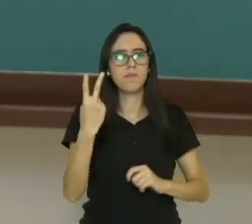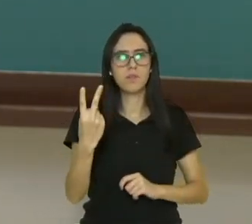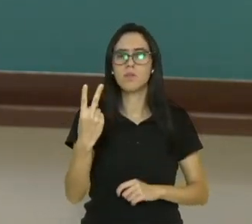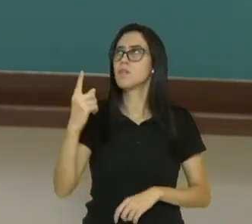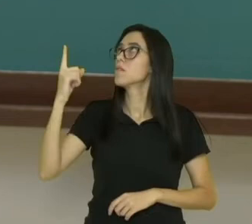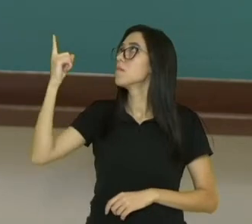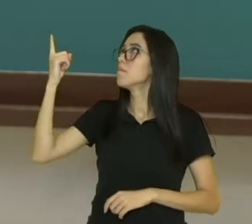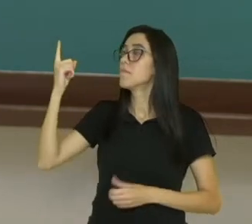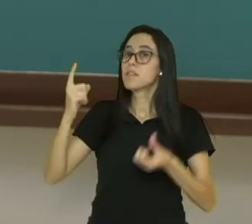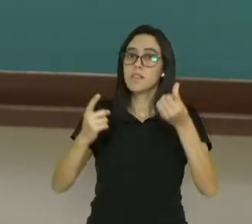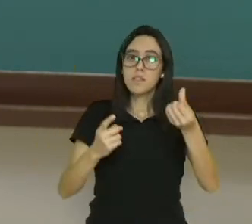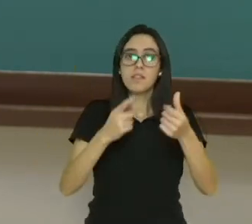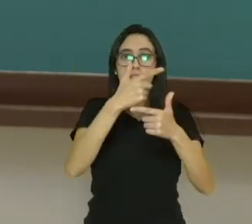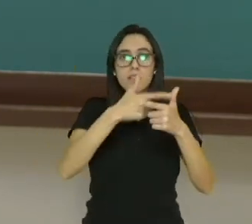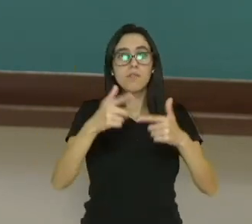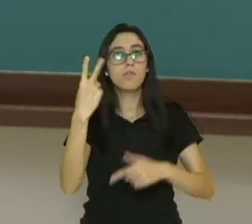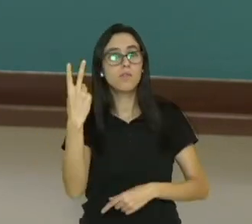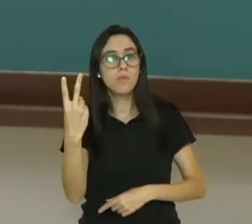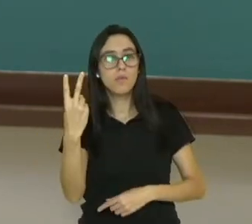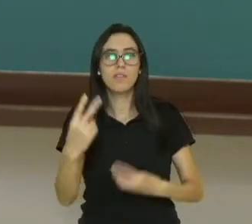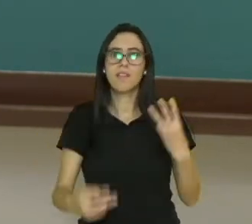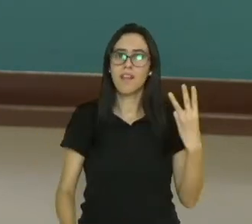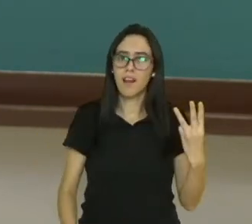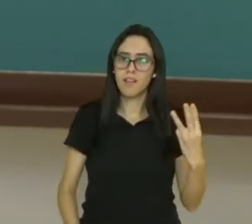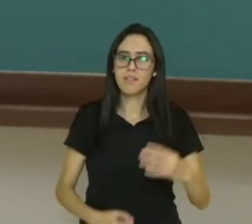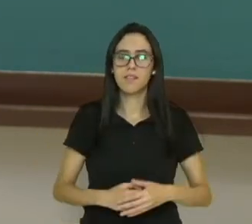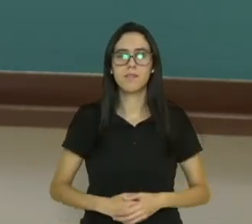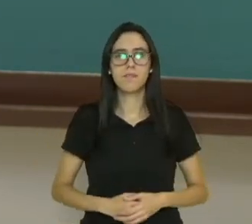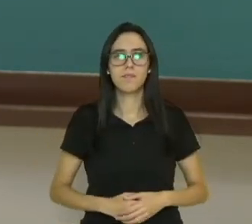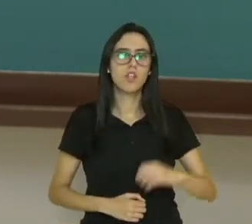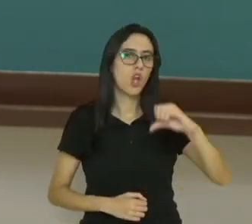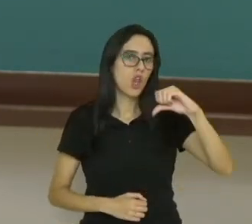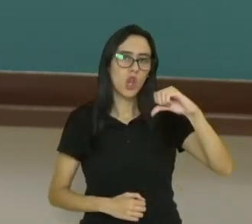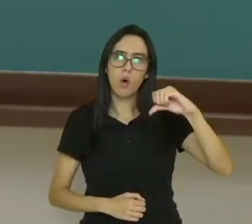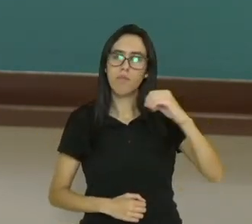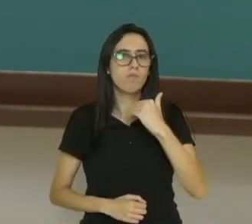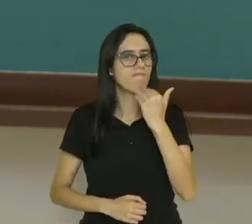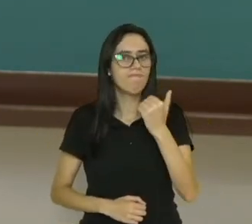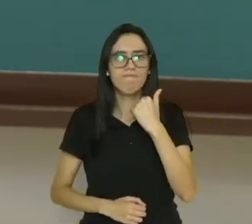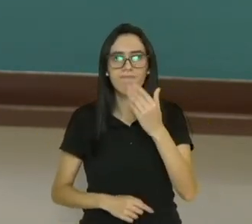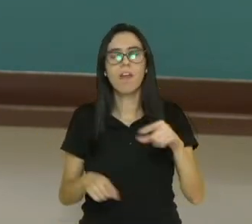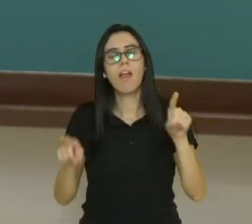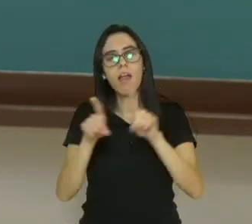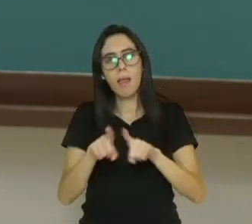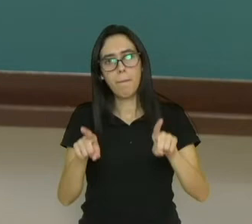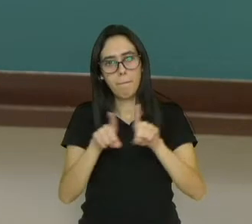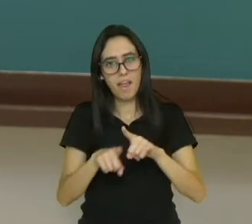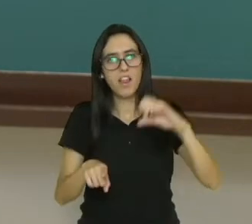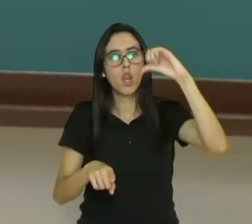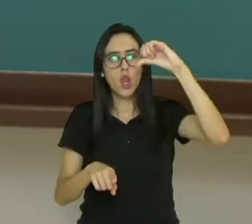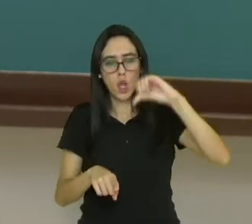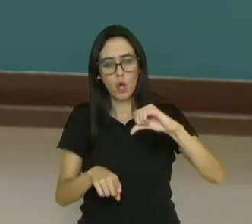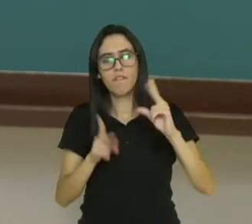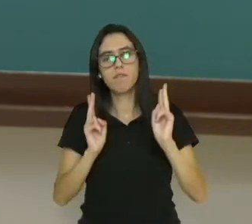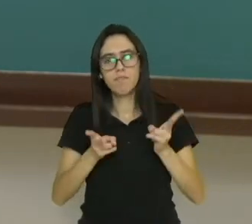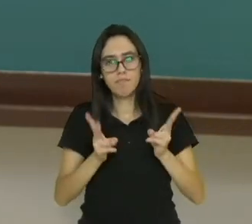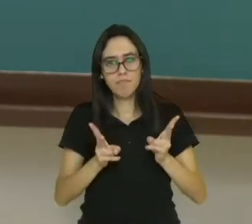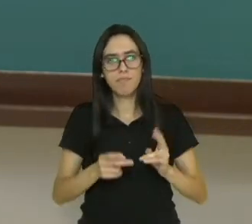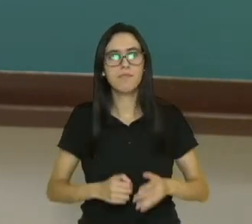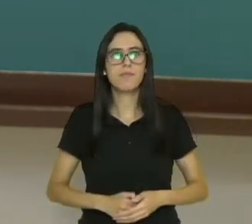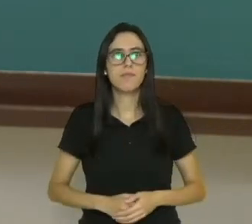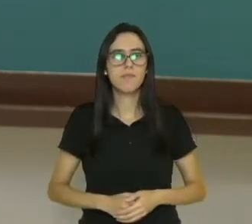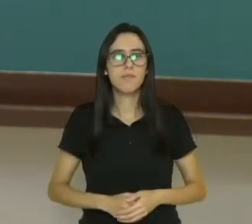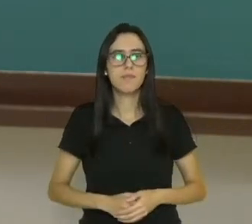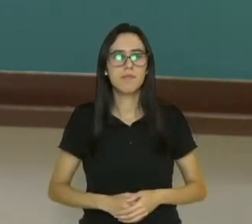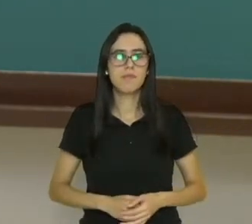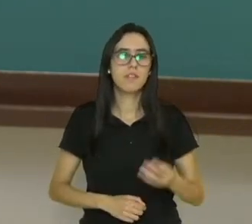Começo, 6 divididos por 2 dá 3. Bom, o 9 não divide por 2, então eu tenho que repeti-lo. Vou para a segunda